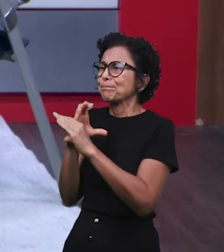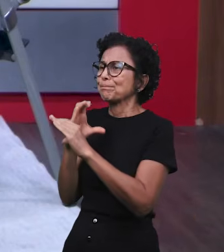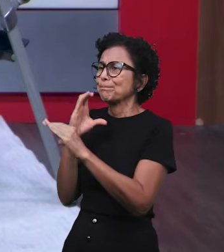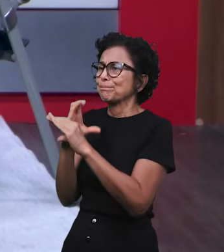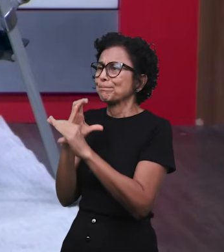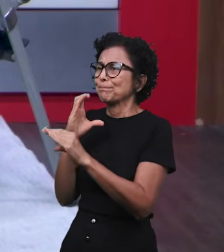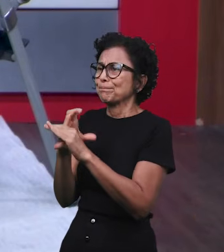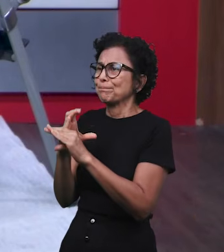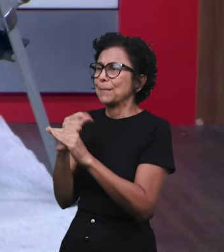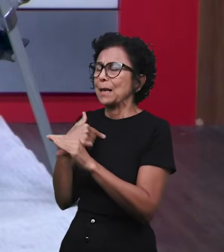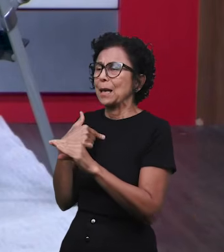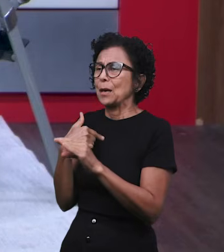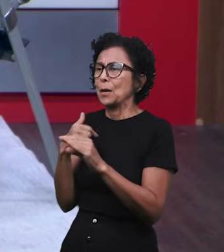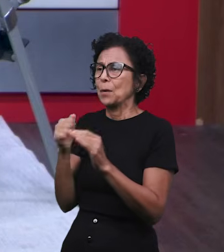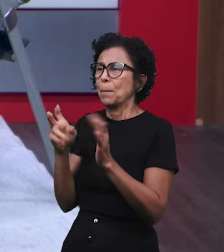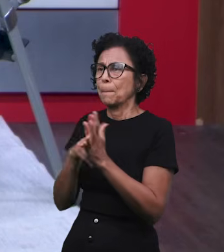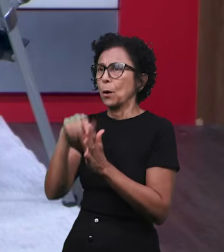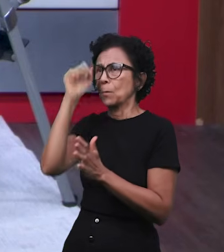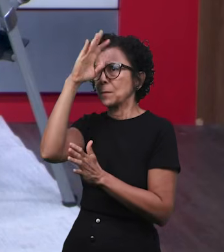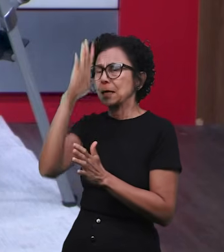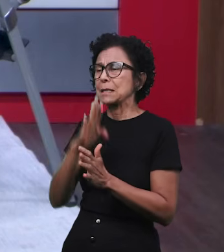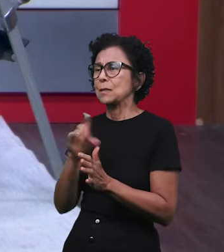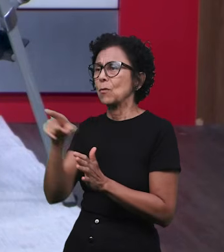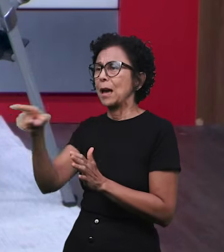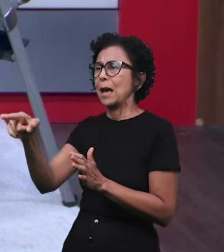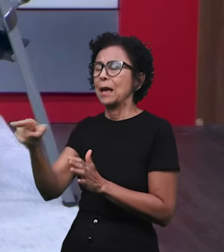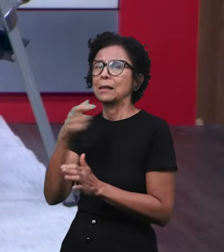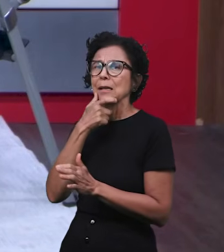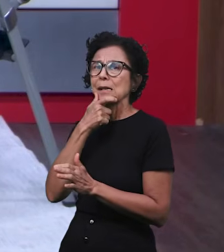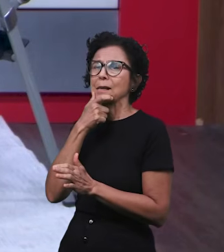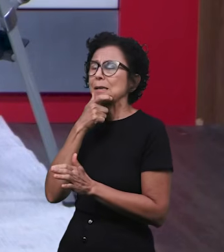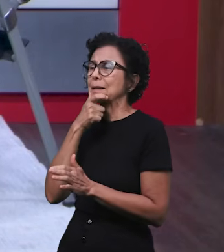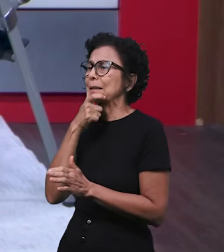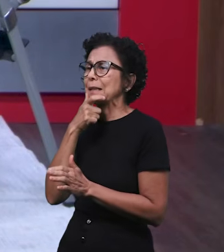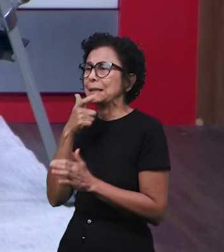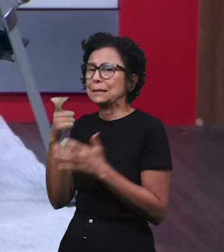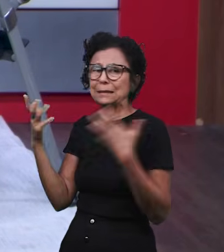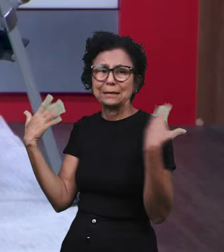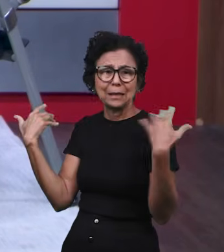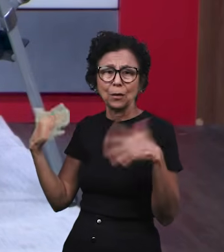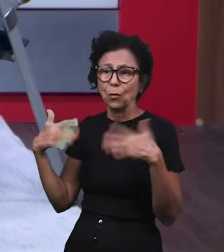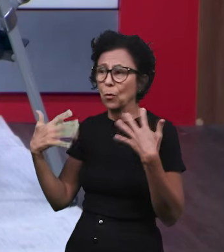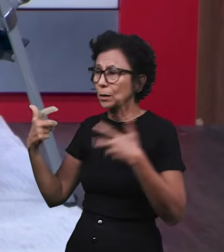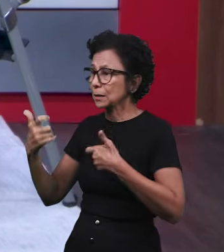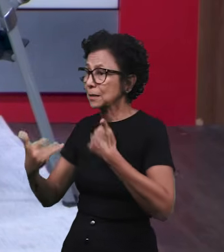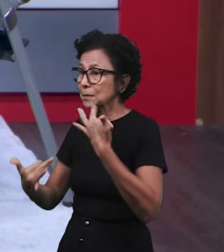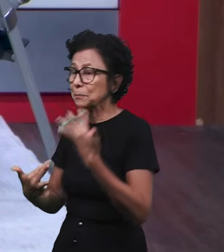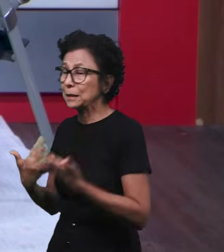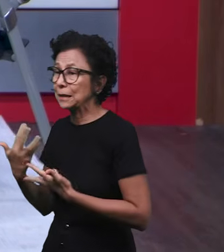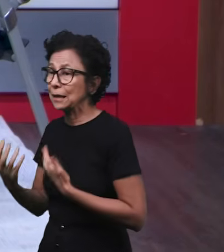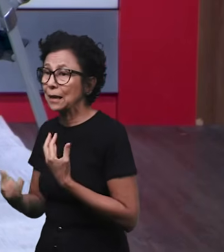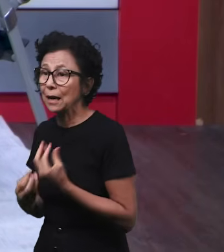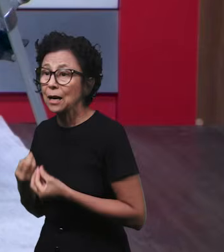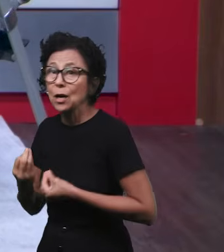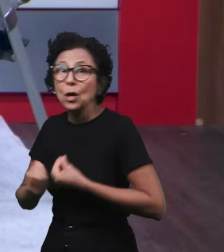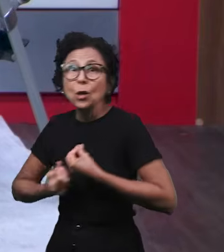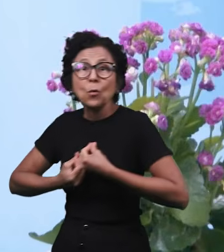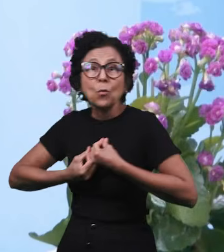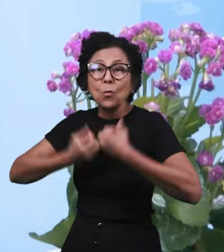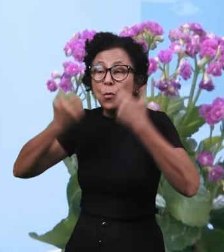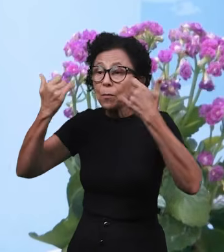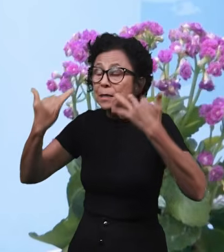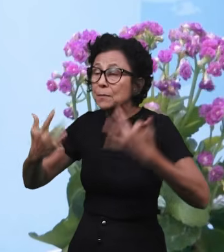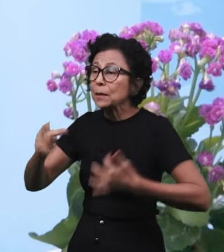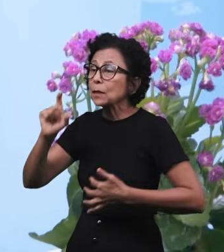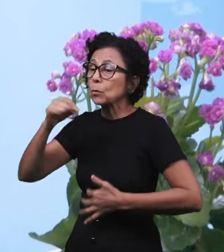se comunicar. E como que a atendente ali, a profissional, foi solícita com ela, quis deixar mais claro